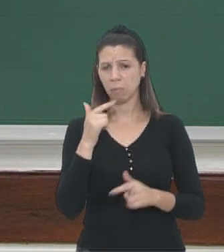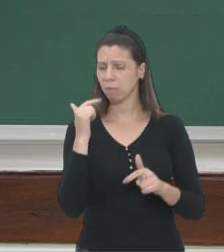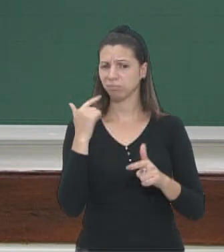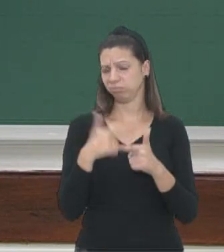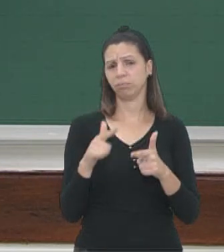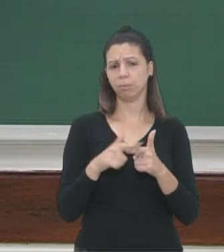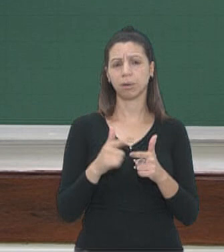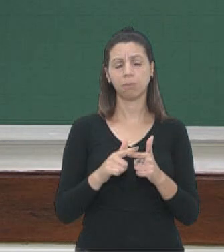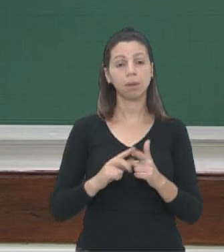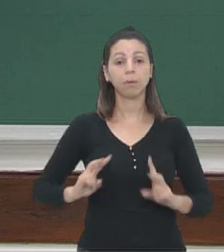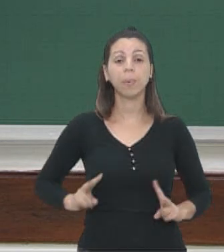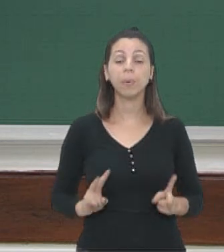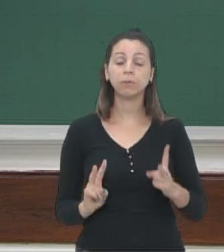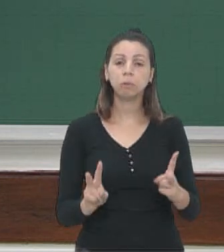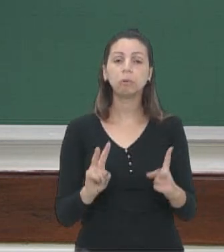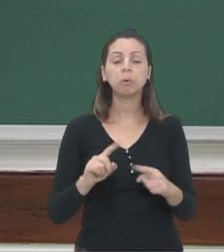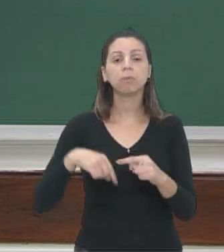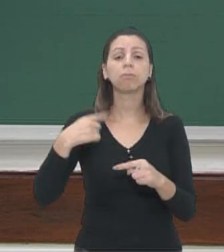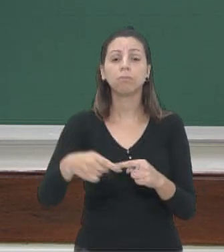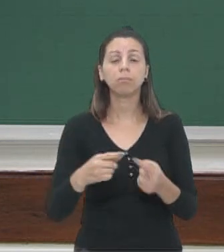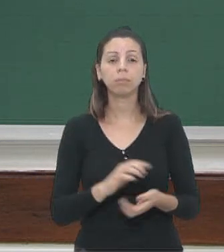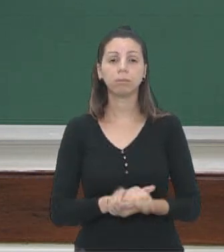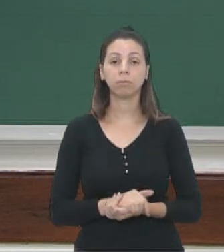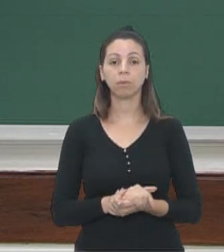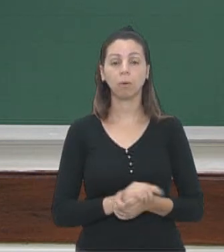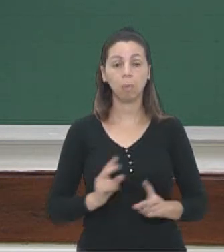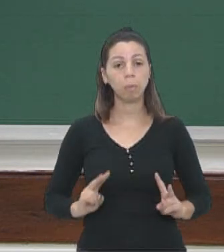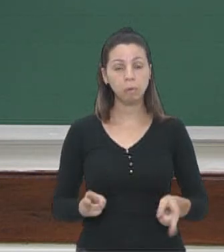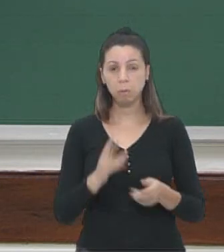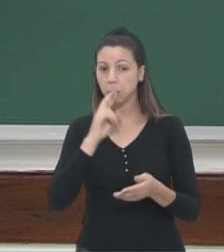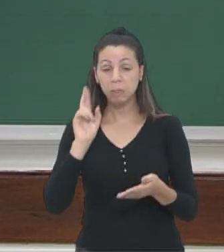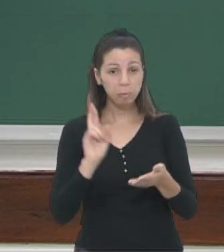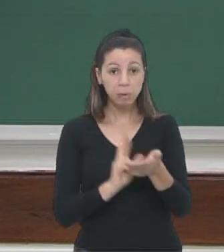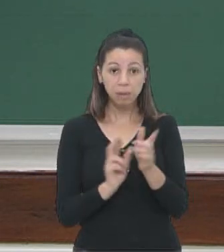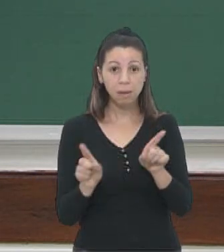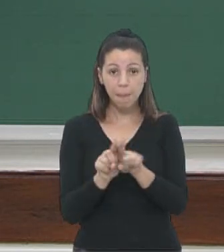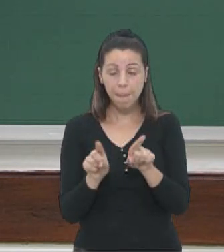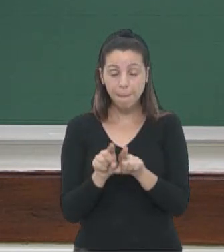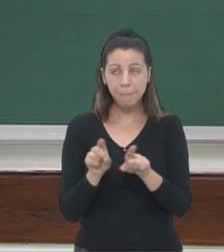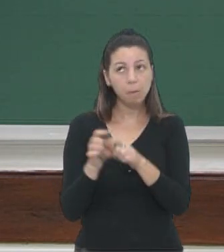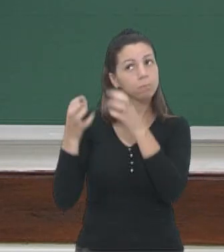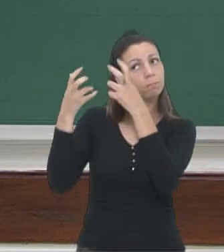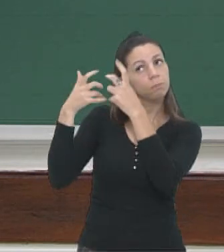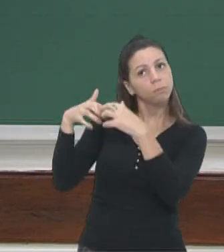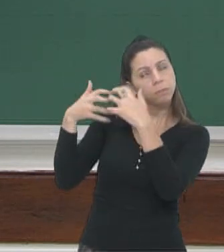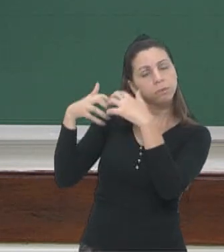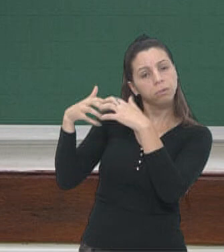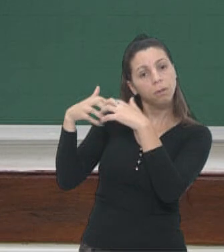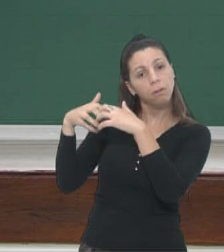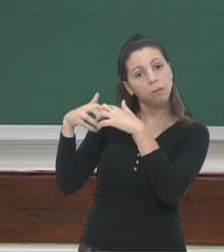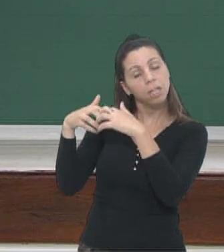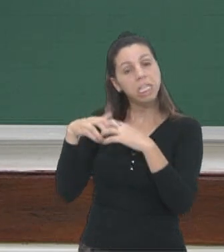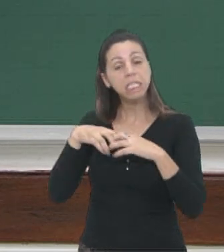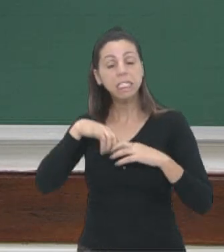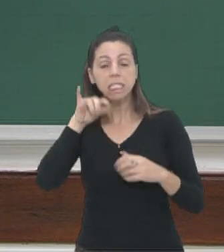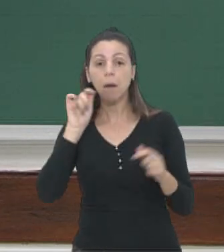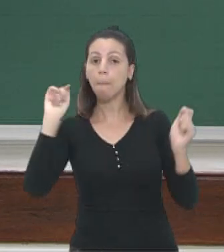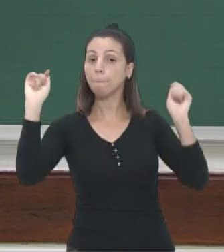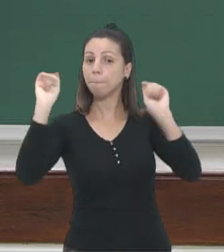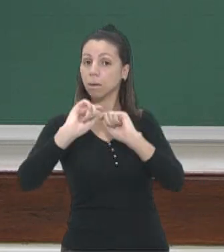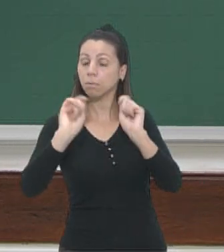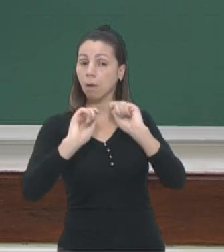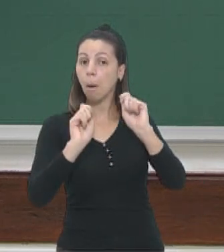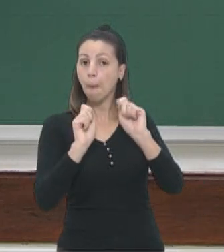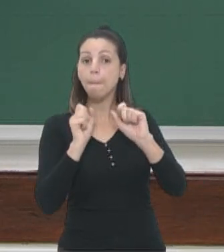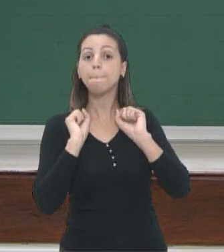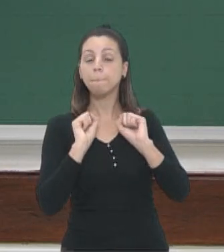você pode continuar, você pode continuar respondendo, pode refletir mais um pouquinho. Caso você precise, você também pode